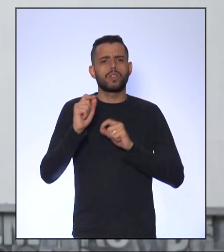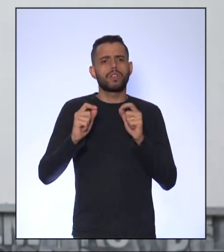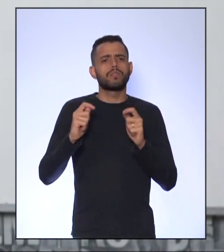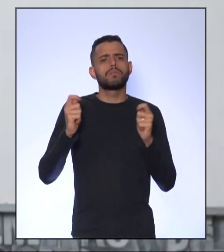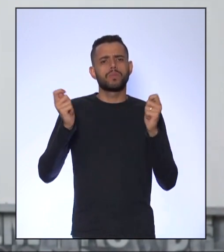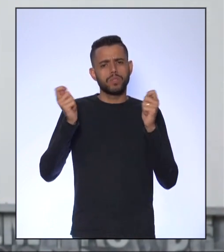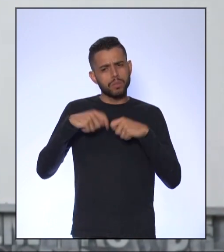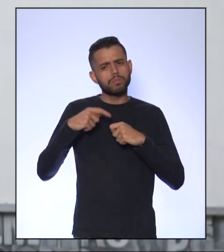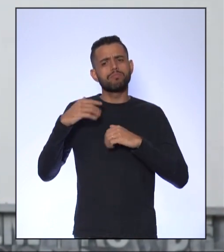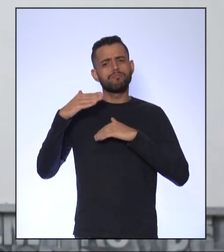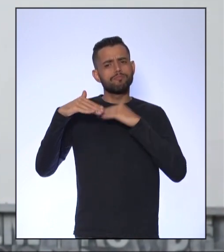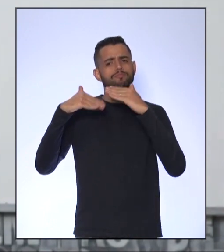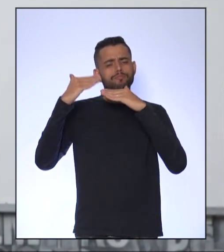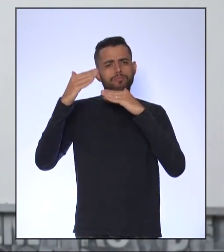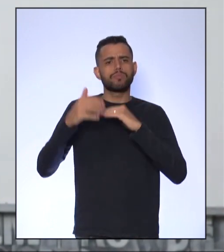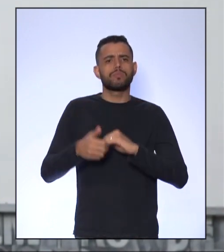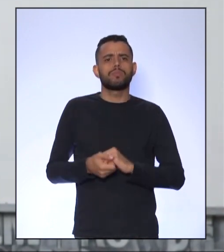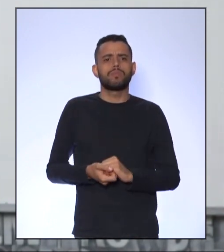evoluir ao